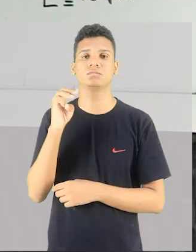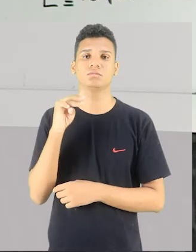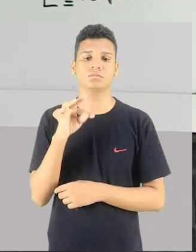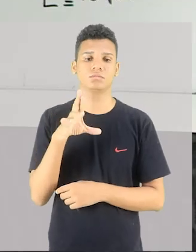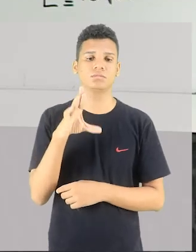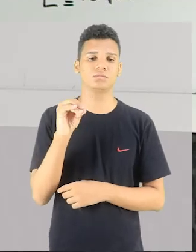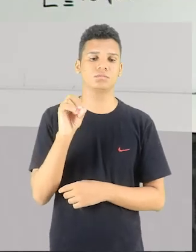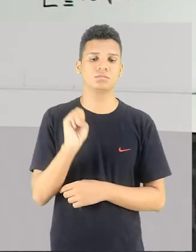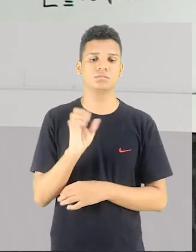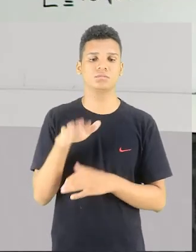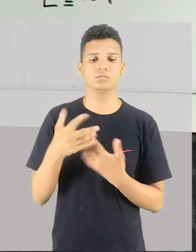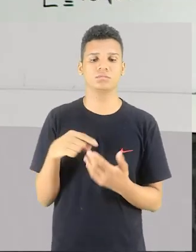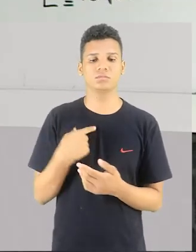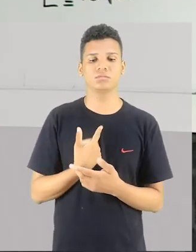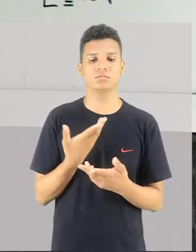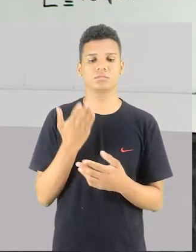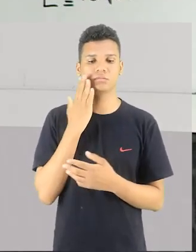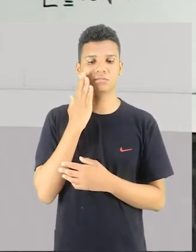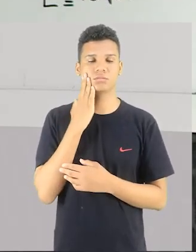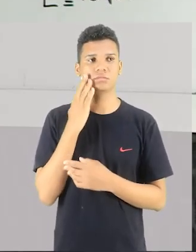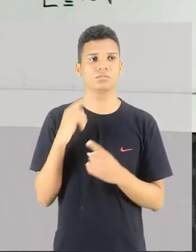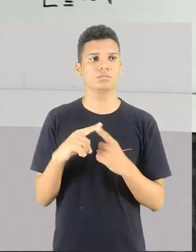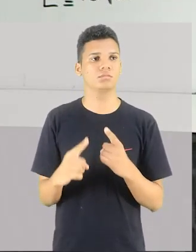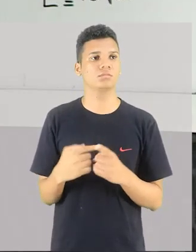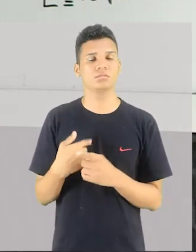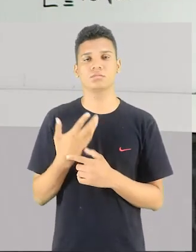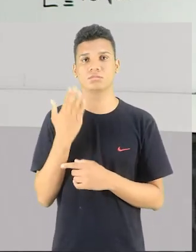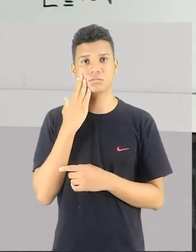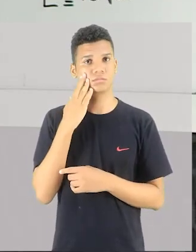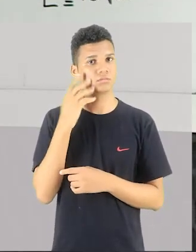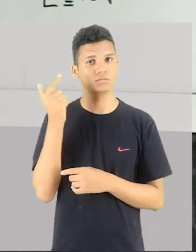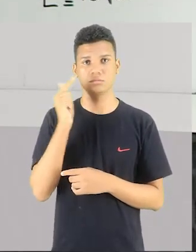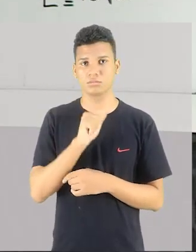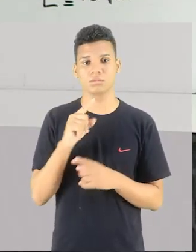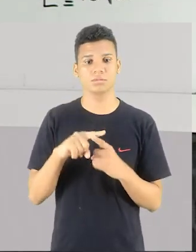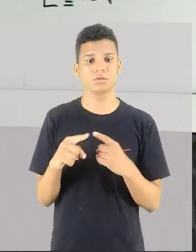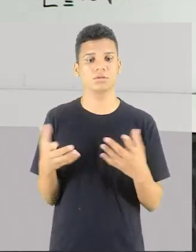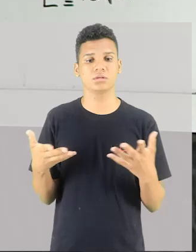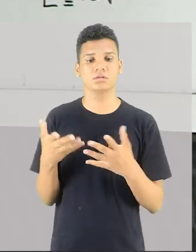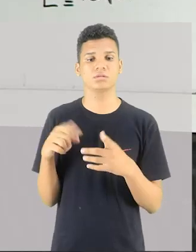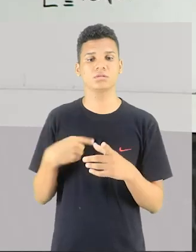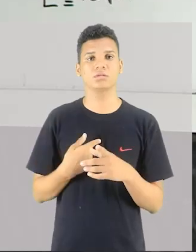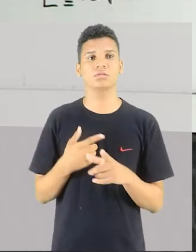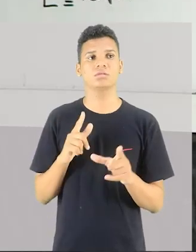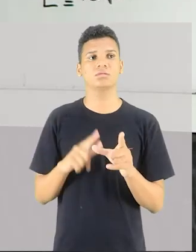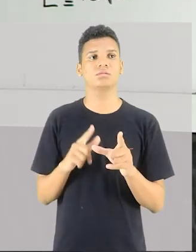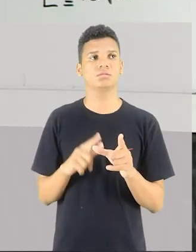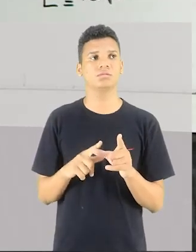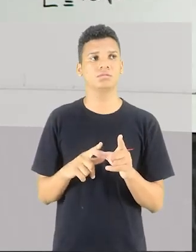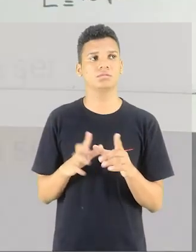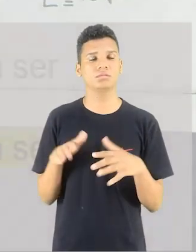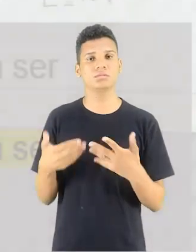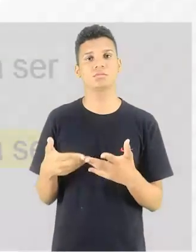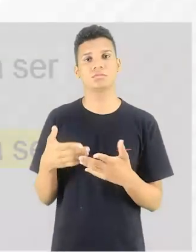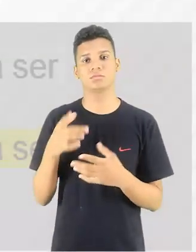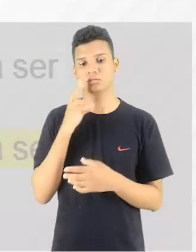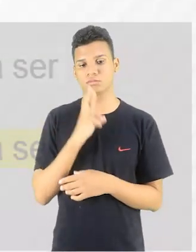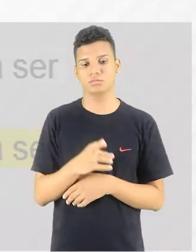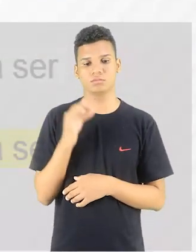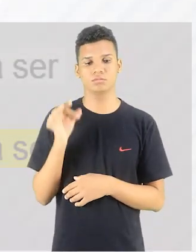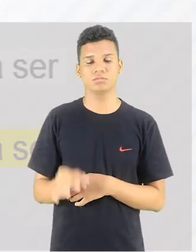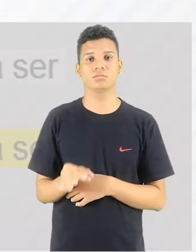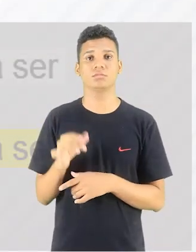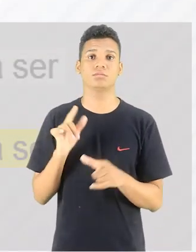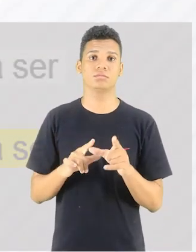qu então nós já sabemos que não vai ser suficiente né aí vamos nas opções que encaixa então a resposta correta é a